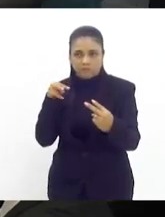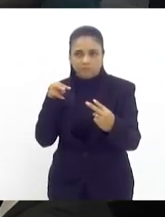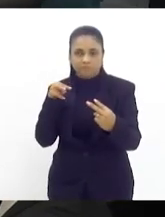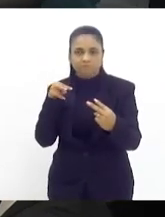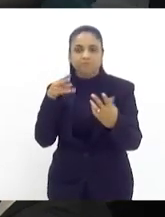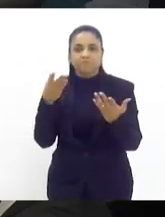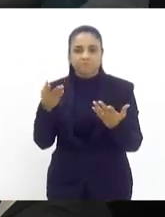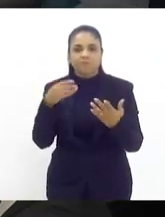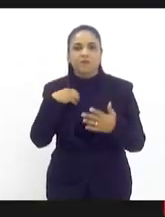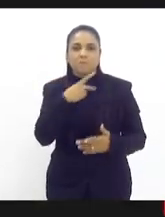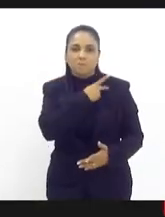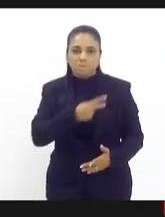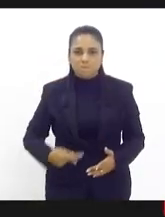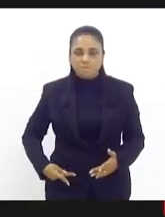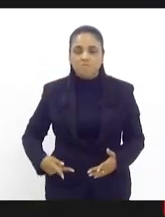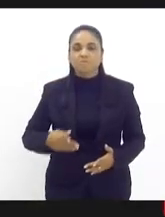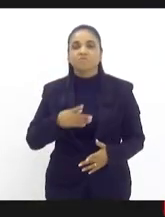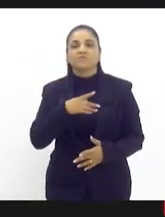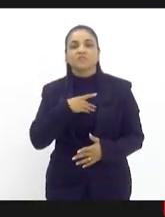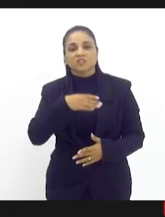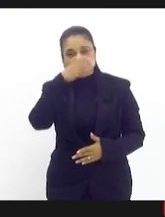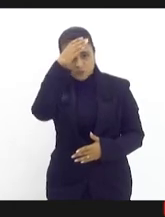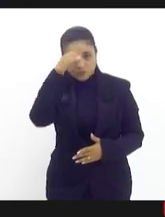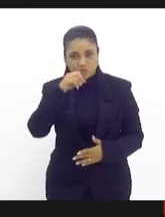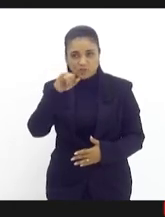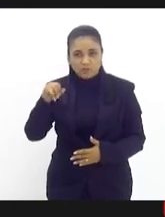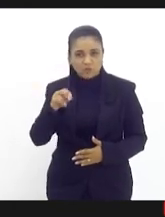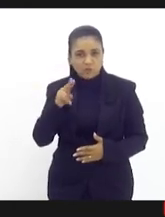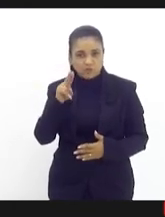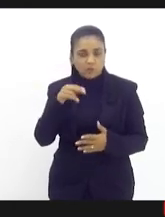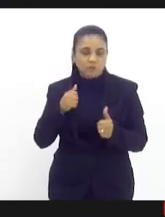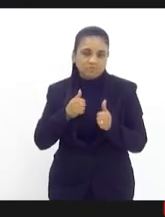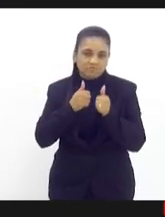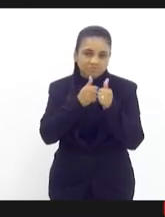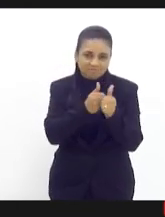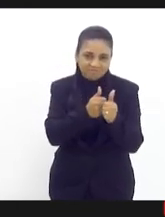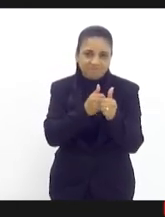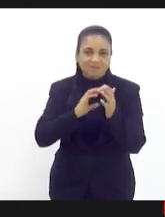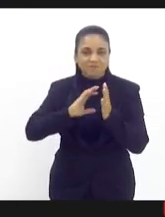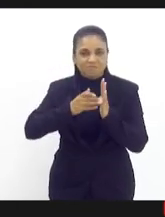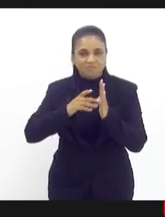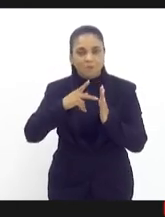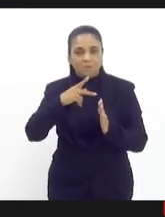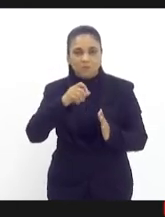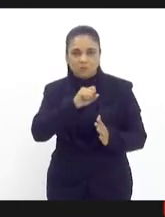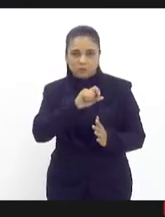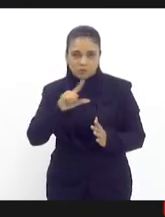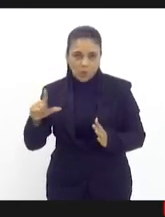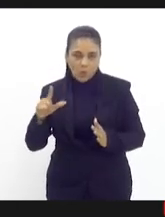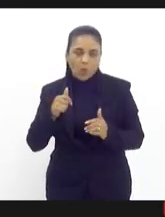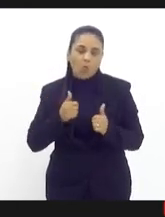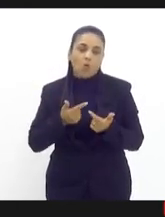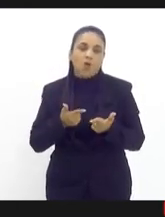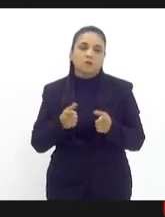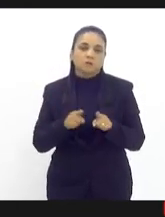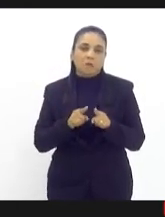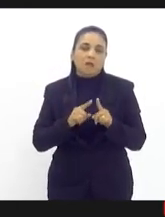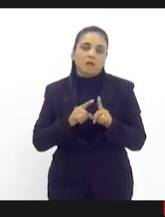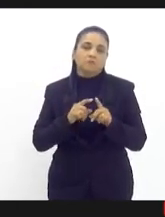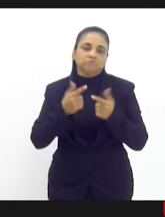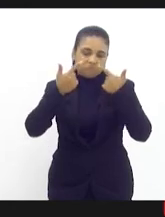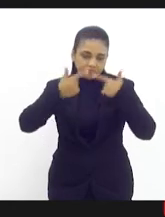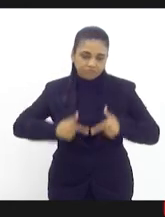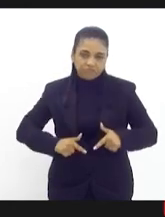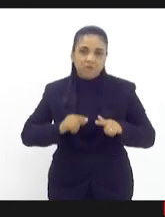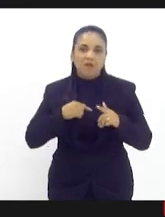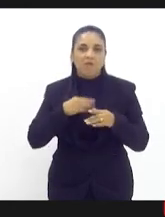Senhor presidente, deputada Tia Ju, acompanhando a bancada do PSOL, voto abstenção já peço também que consigam o